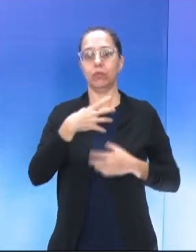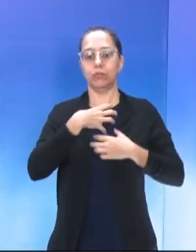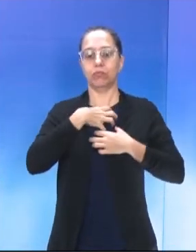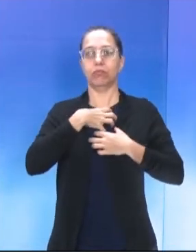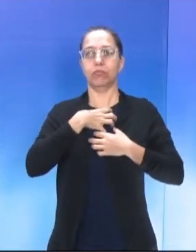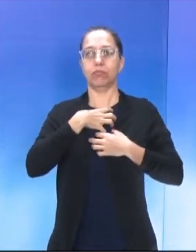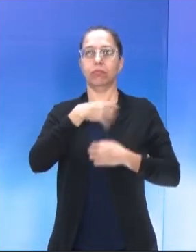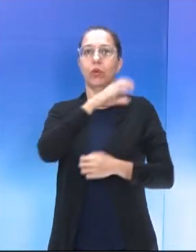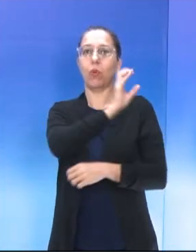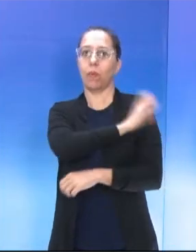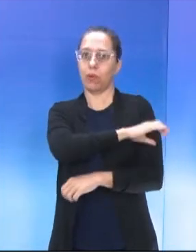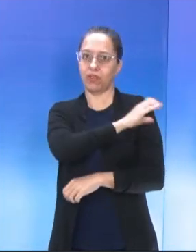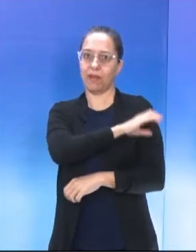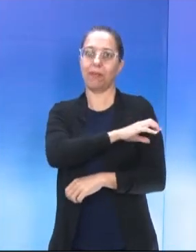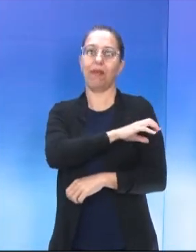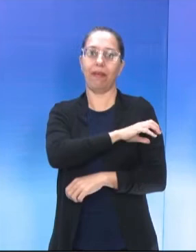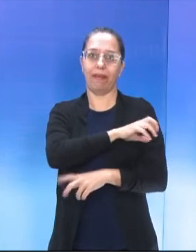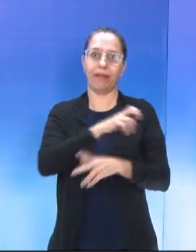sociedade em relação àquele